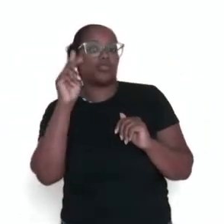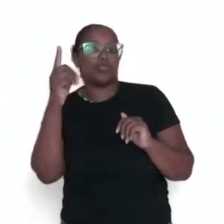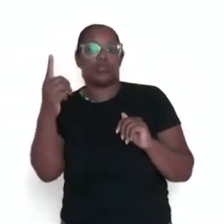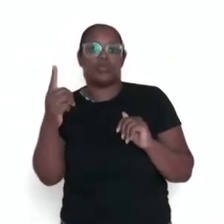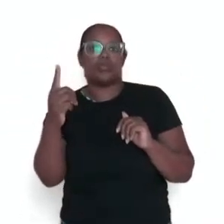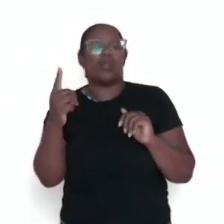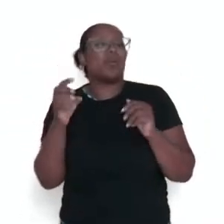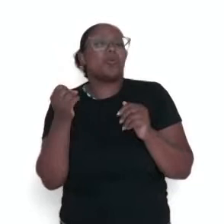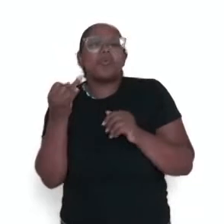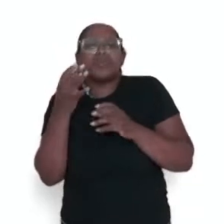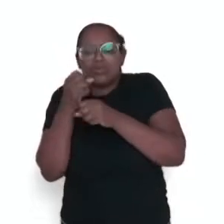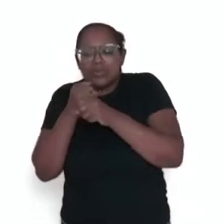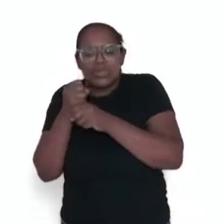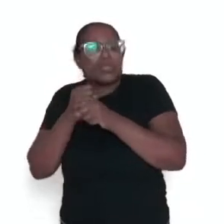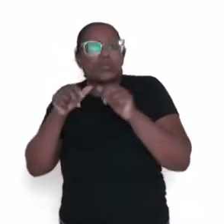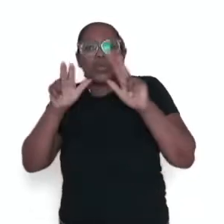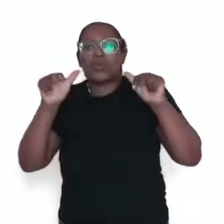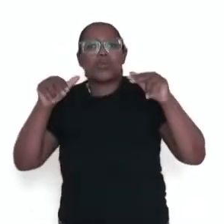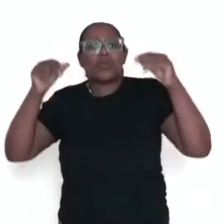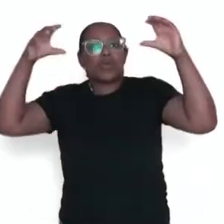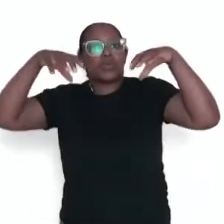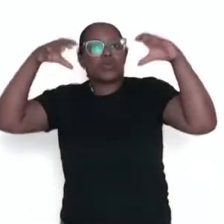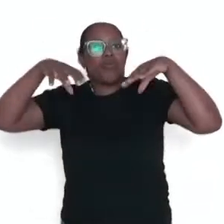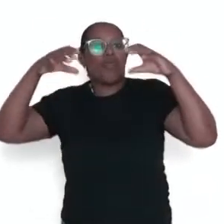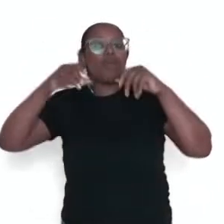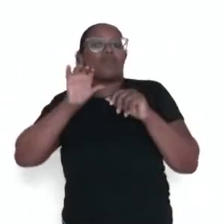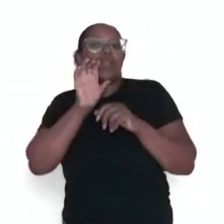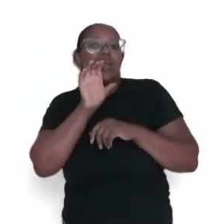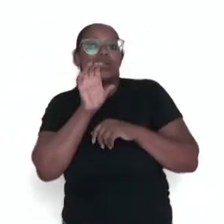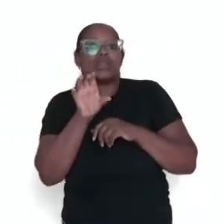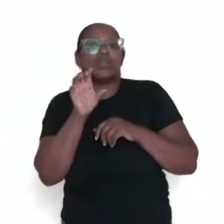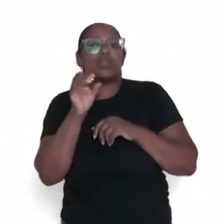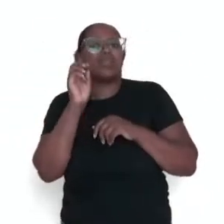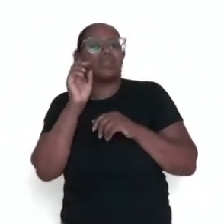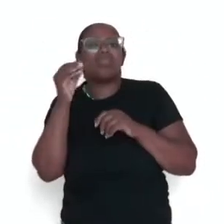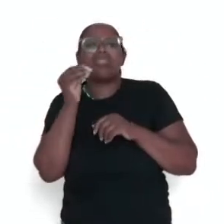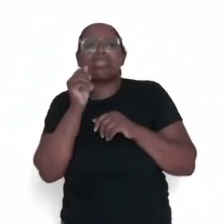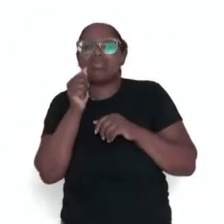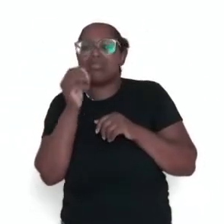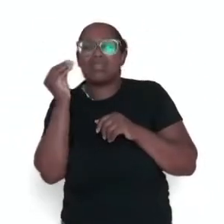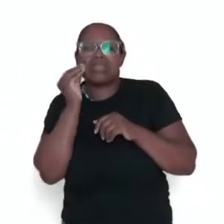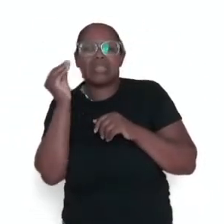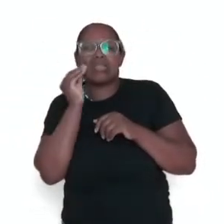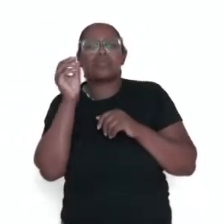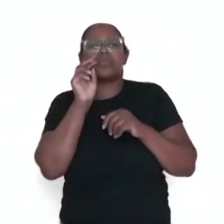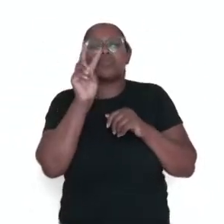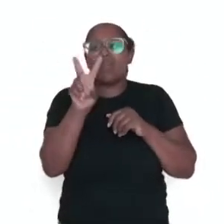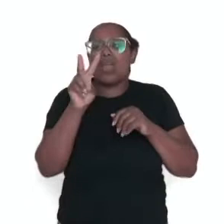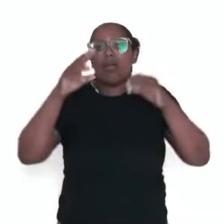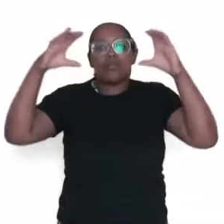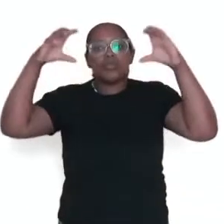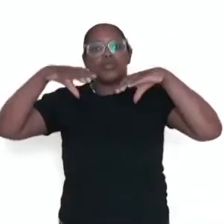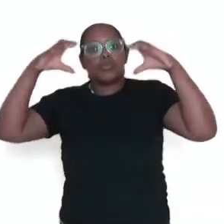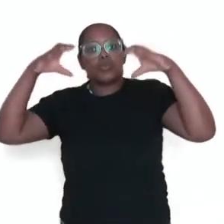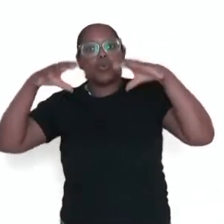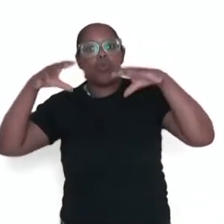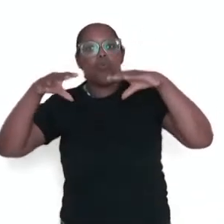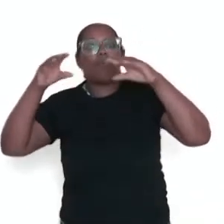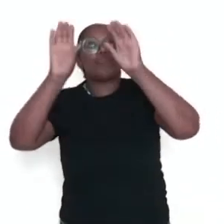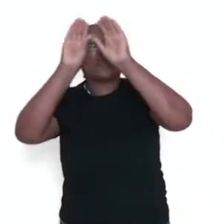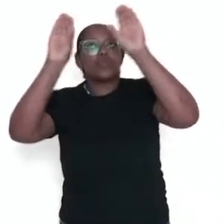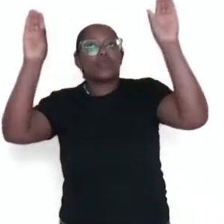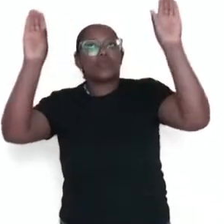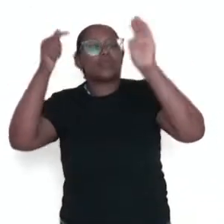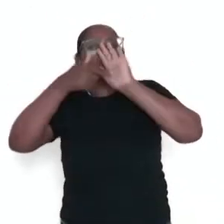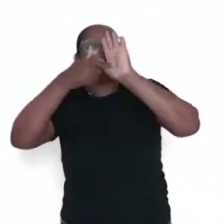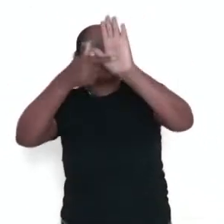assim? De tanto durar, a seca foi emudecendo a nossa miséria. O céu olhava o sucessivo falecimento da terra e, em